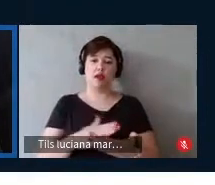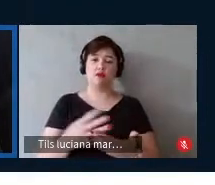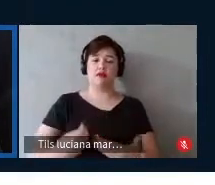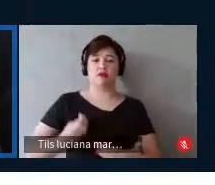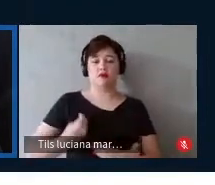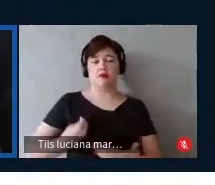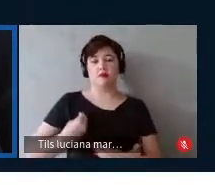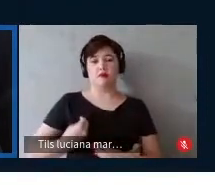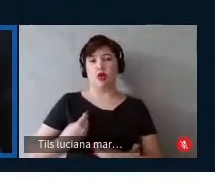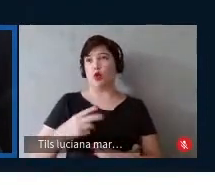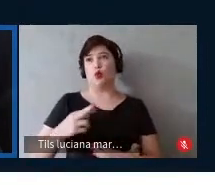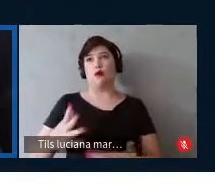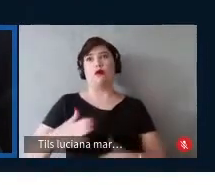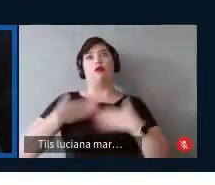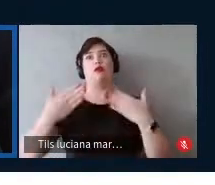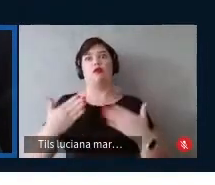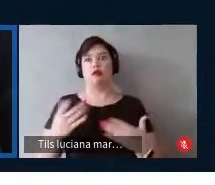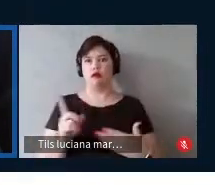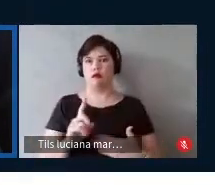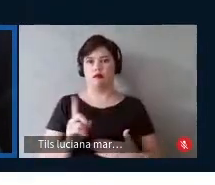Ele não vai ser pego de surpresa,